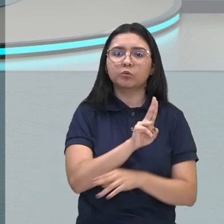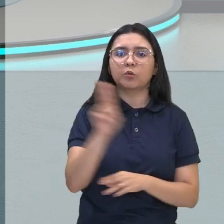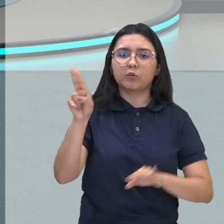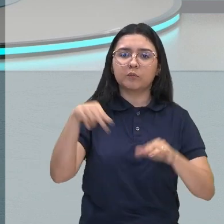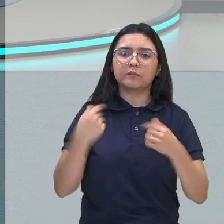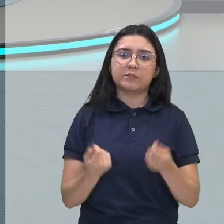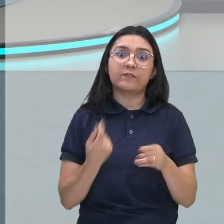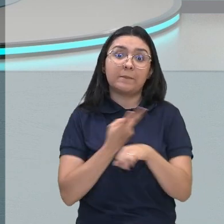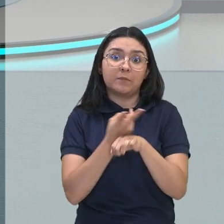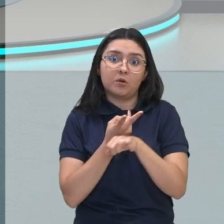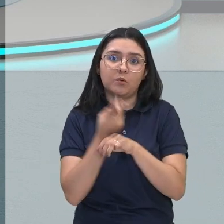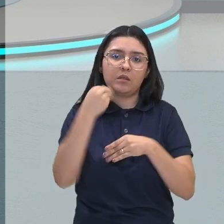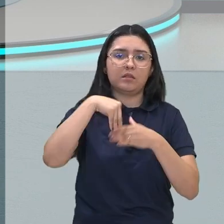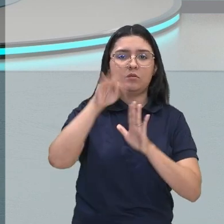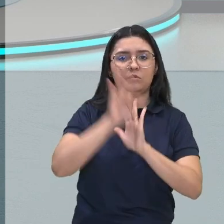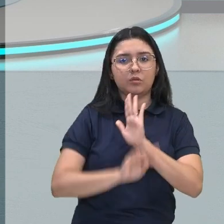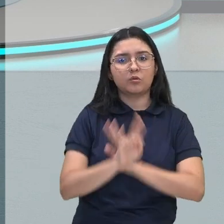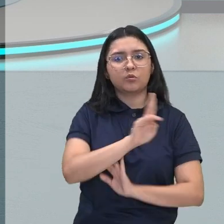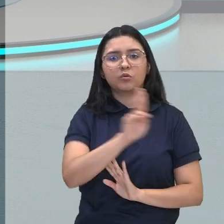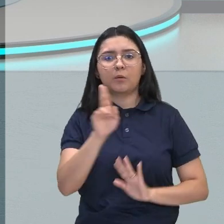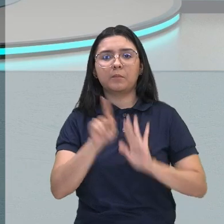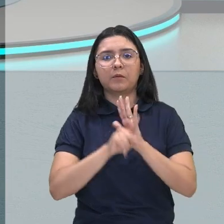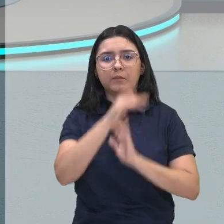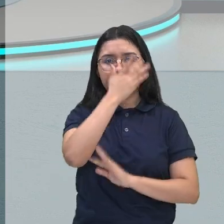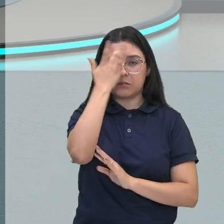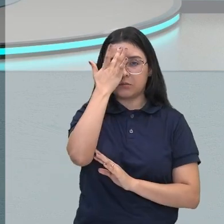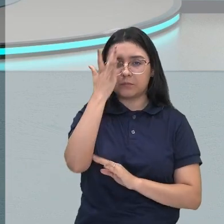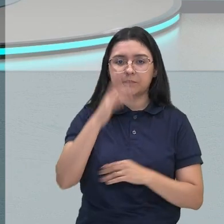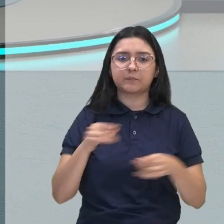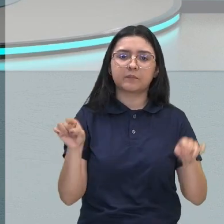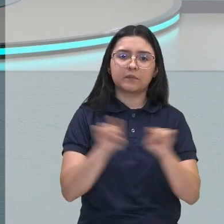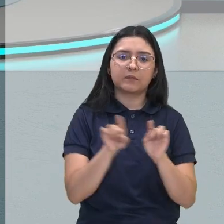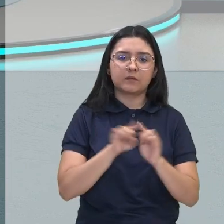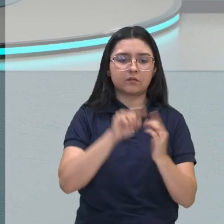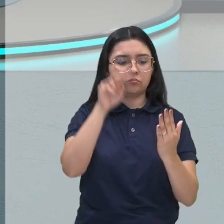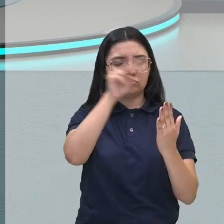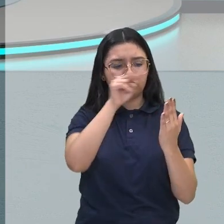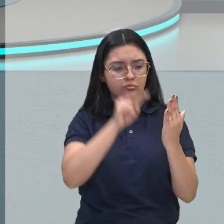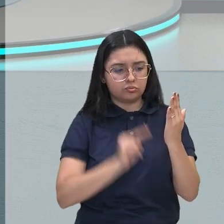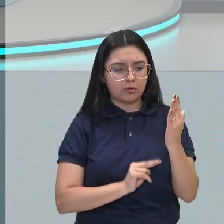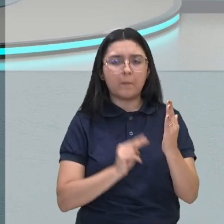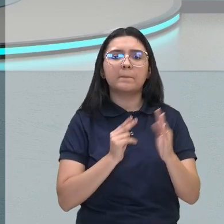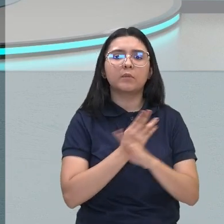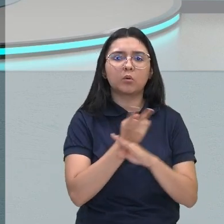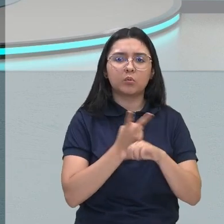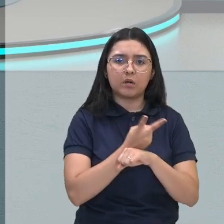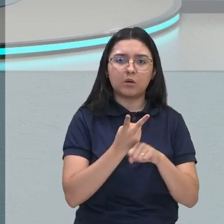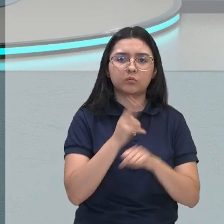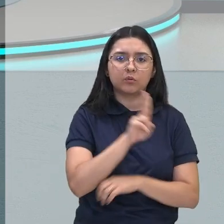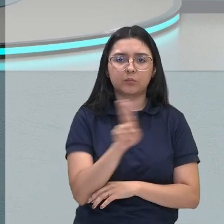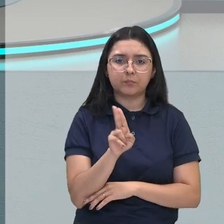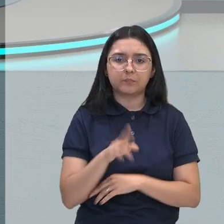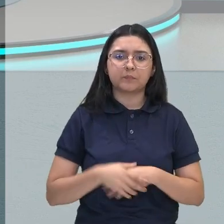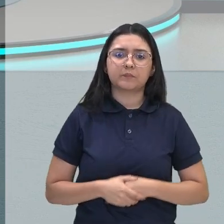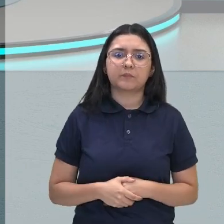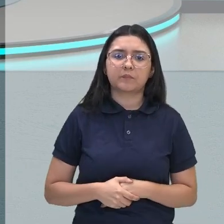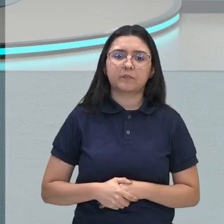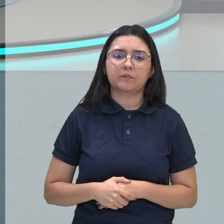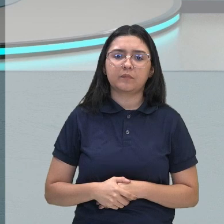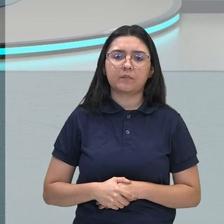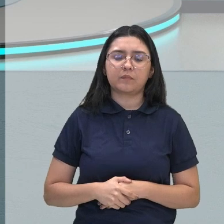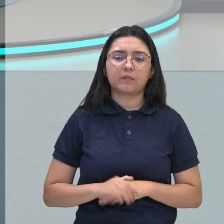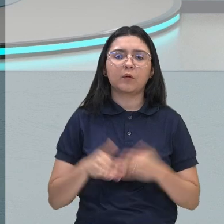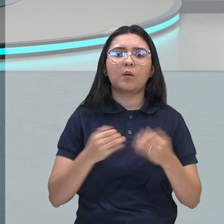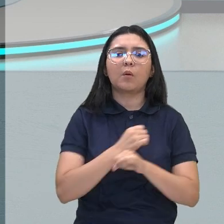procurar no texto o nome de uma pessoa, certo? Então, você vai bater o olho lá rapidinho e procurar o nome. Que ano que nasceu